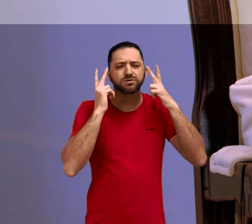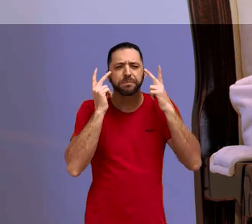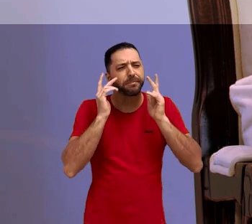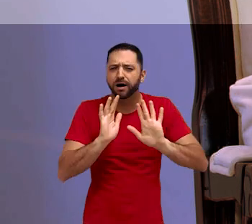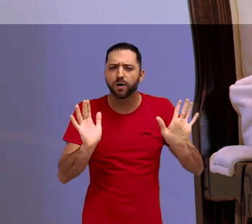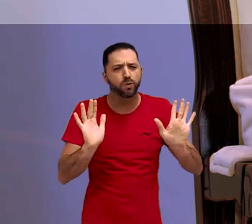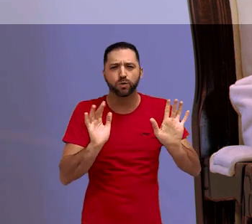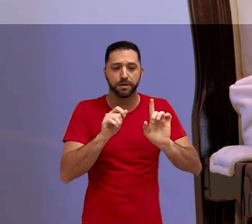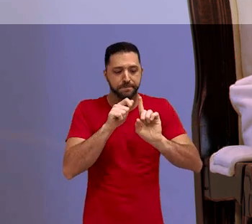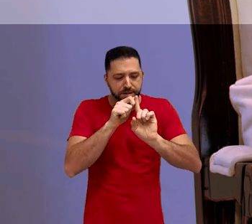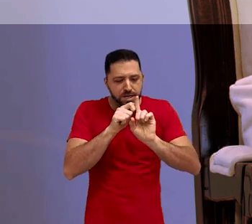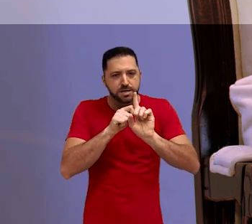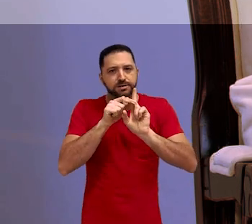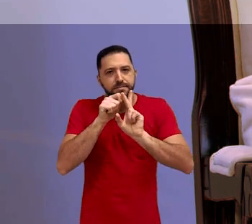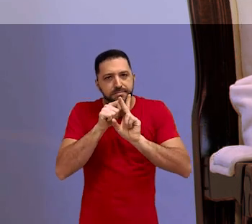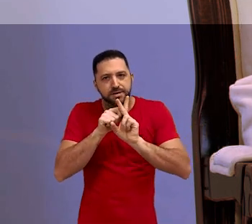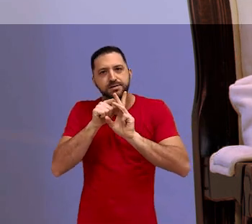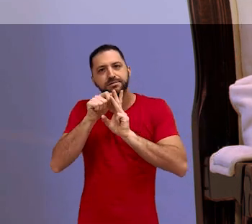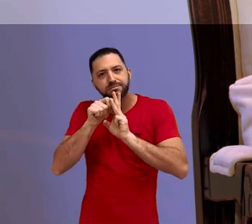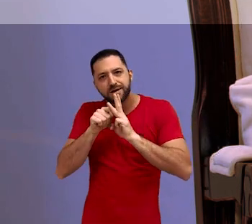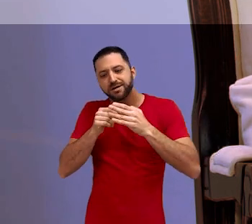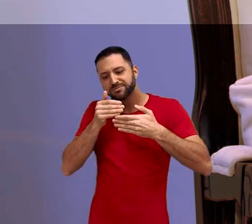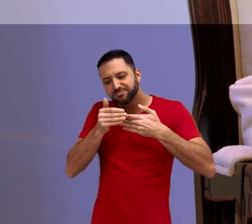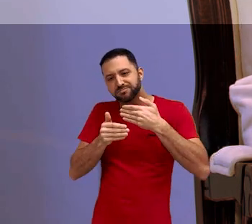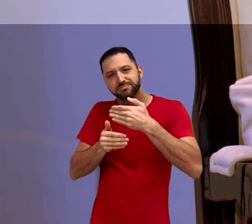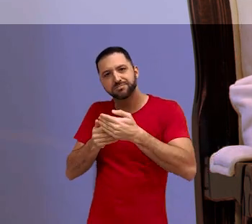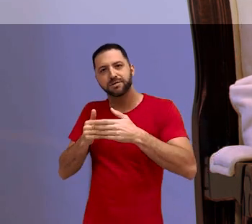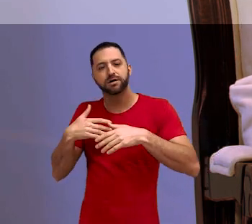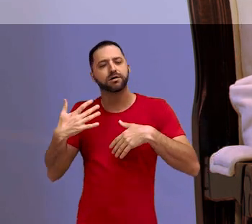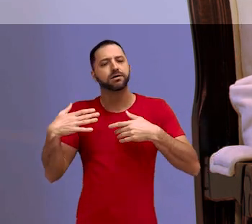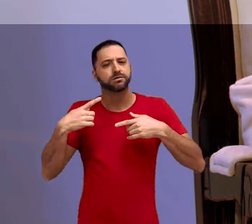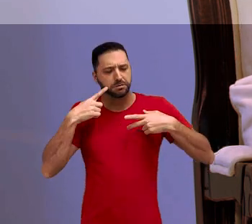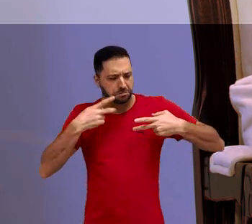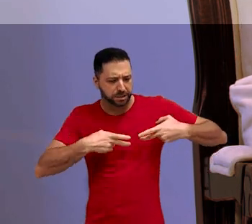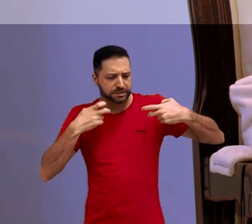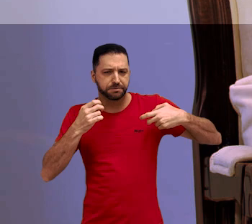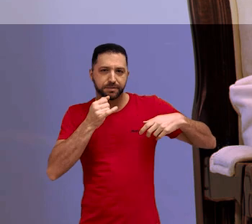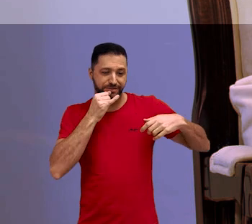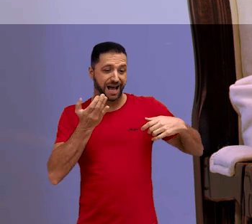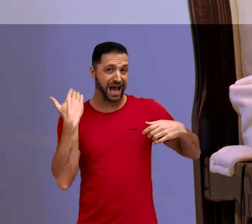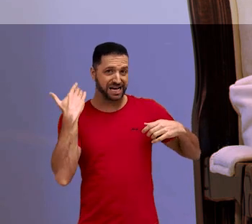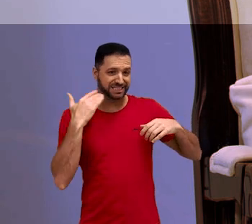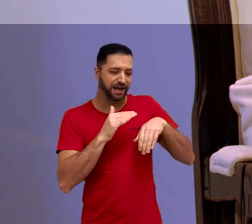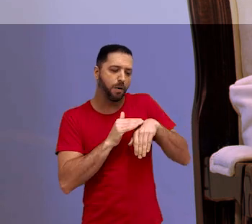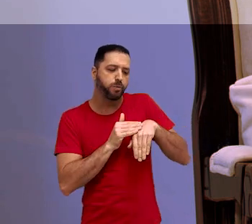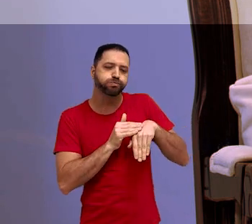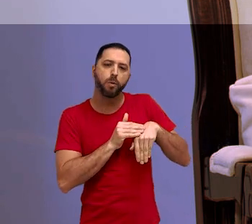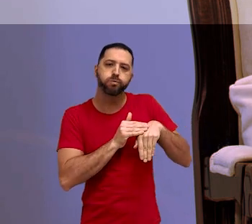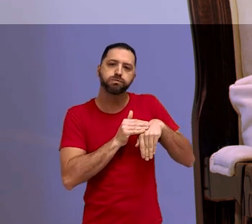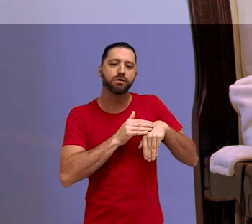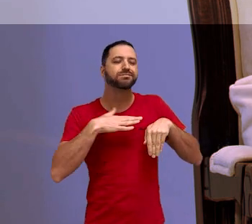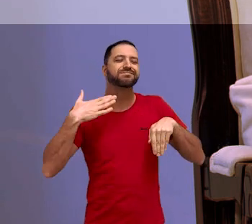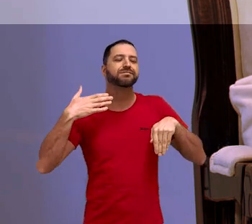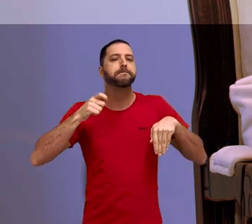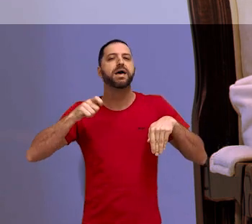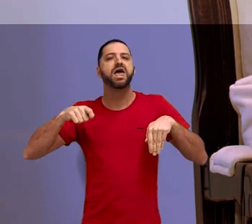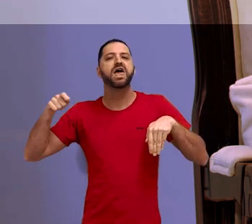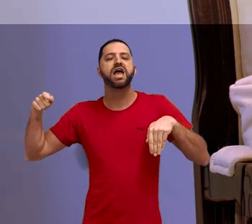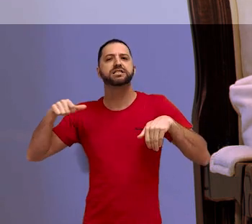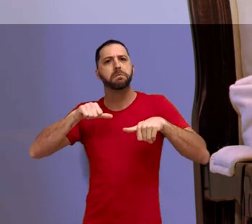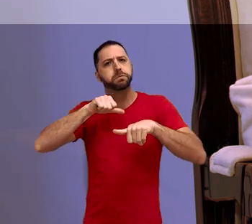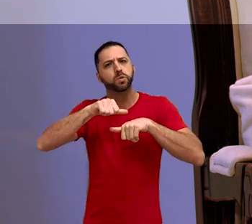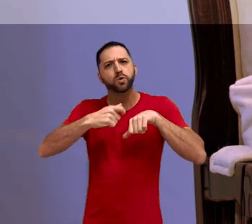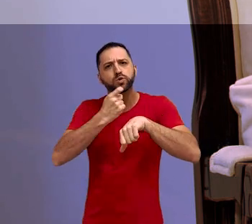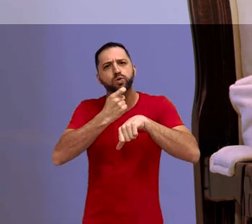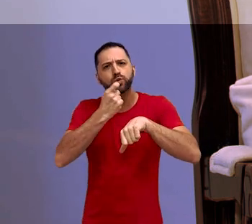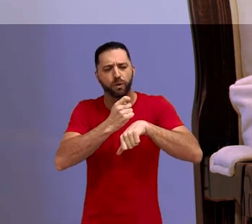no decorrer dos meses, a cada tanto que você examina, que mudou aquela região que não era tão dura, mudou aquela